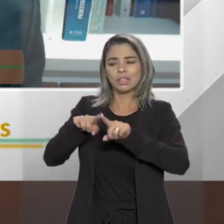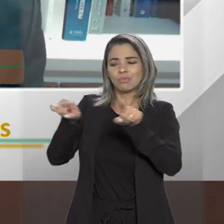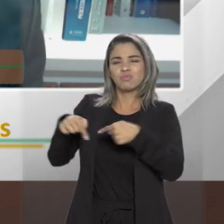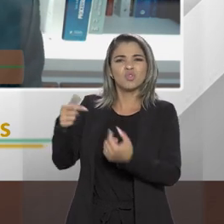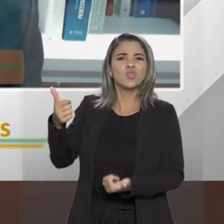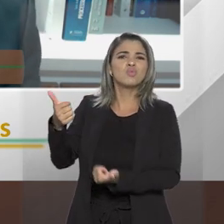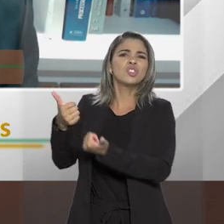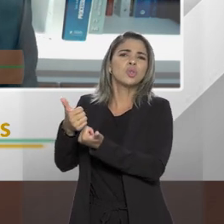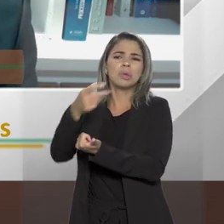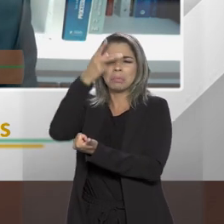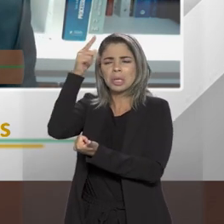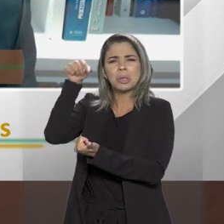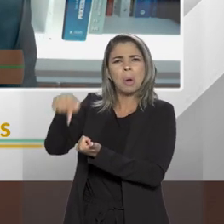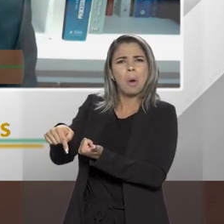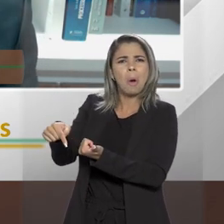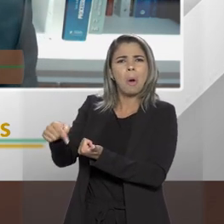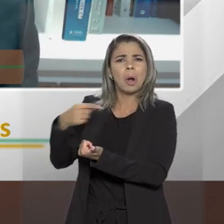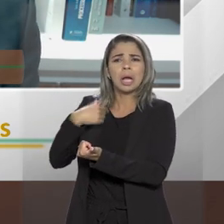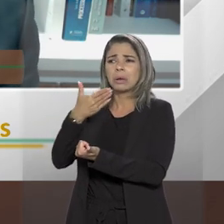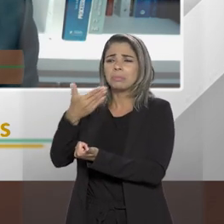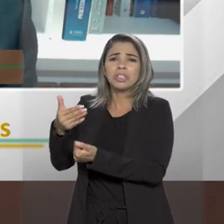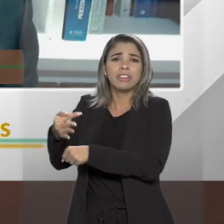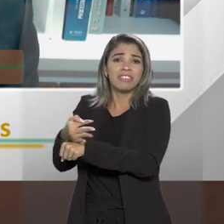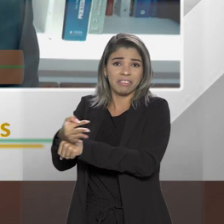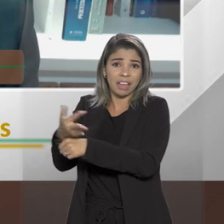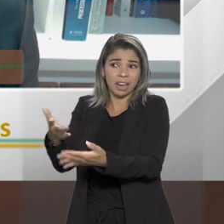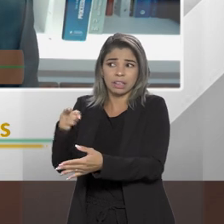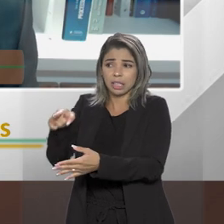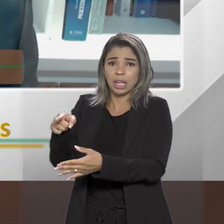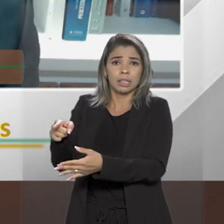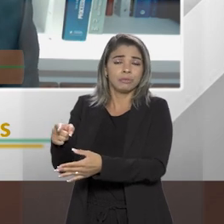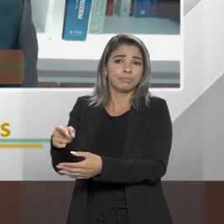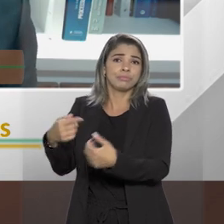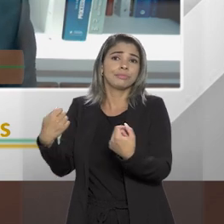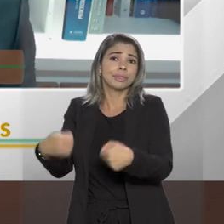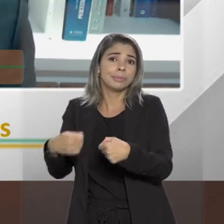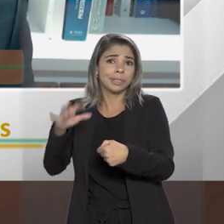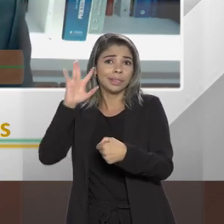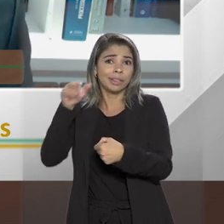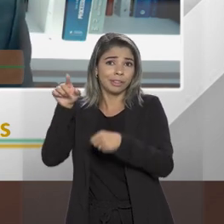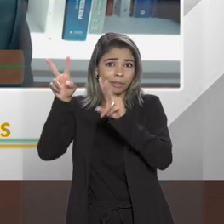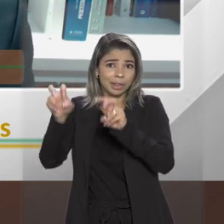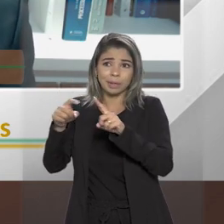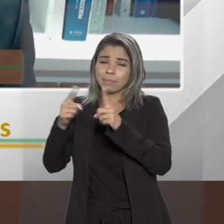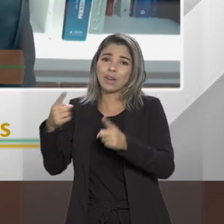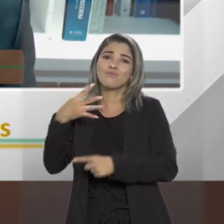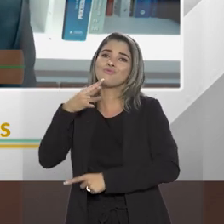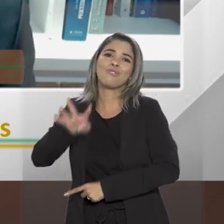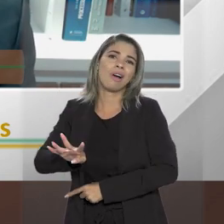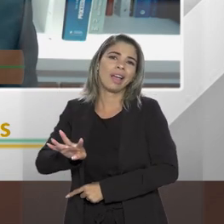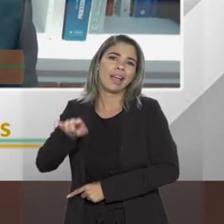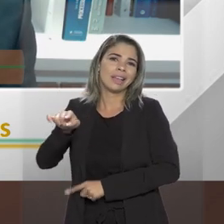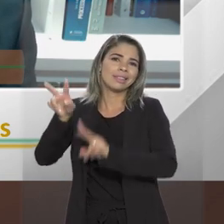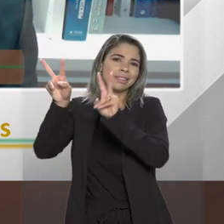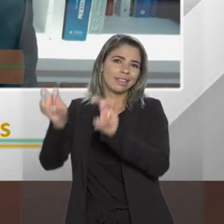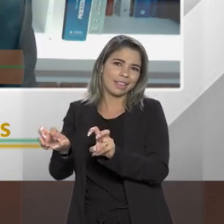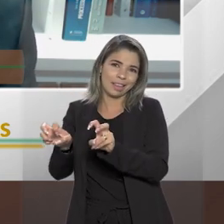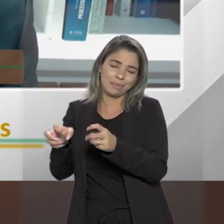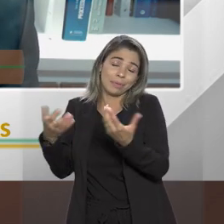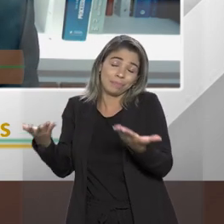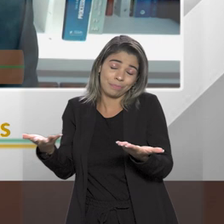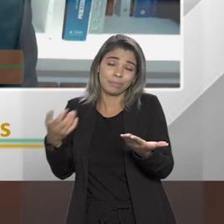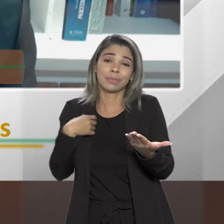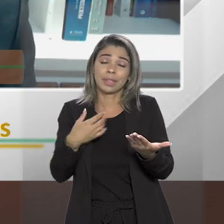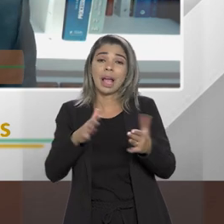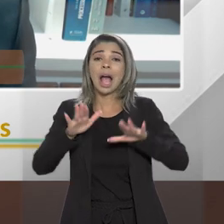colega, por exemplo, um período de férias, e que tem ali que lidar com aquela demanda e que mal conhece daquele litígio que está ali instaurado. Então, veja que,